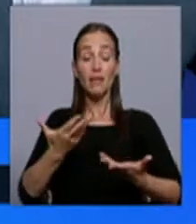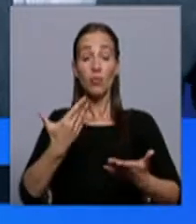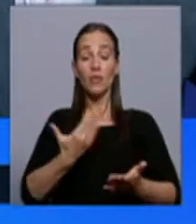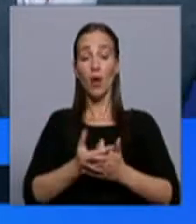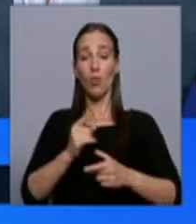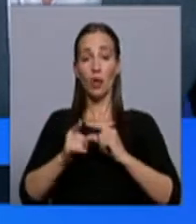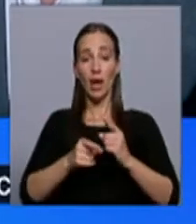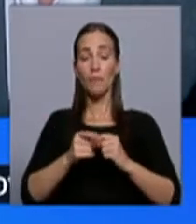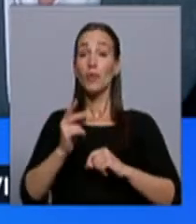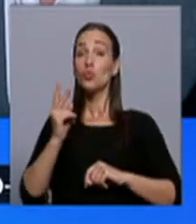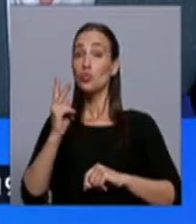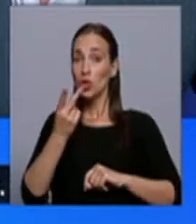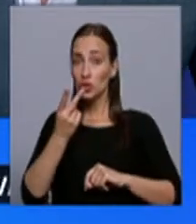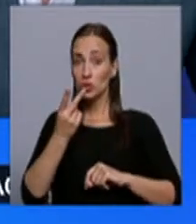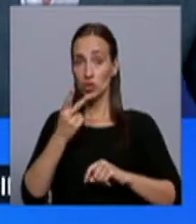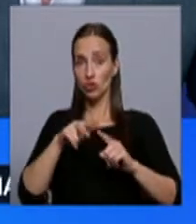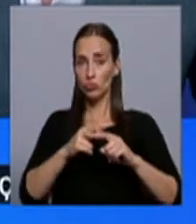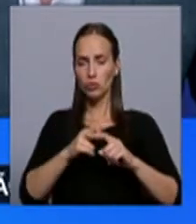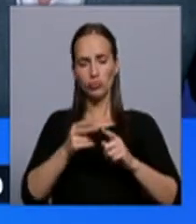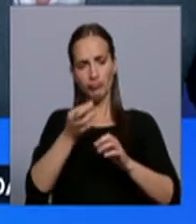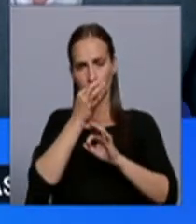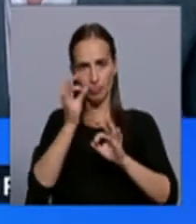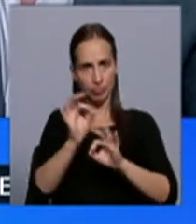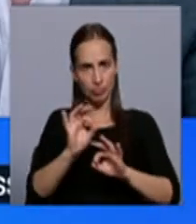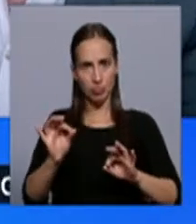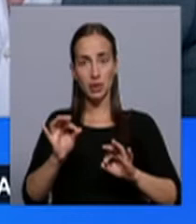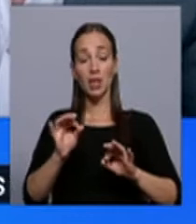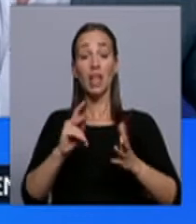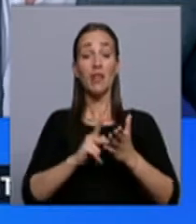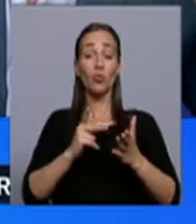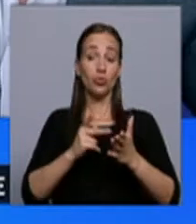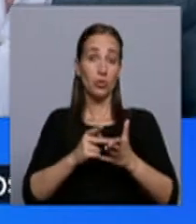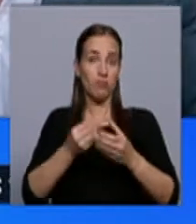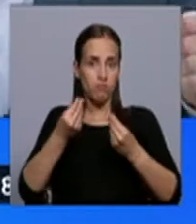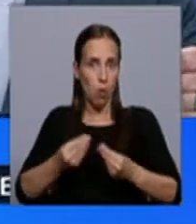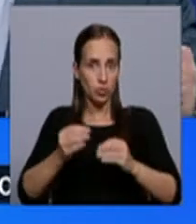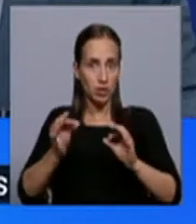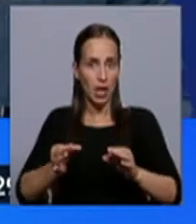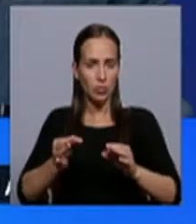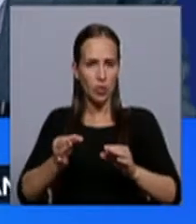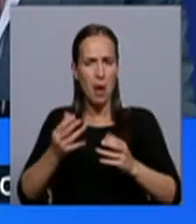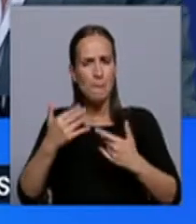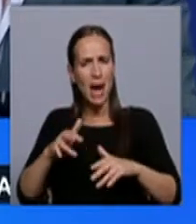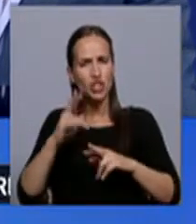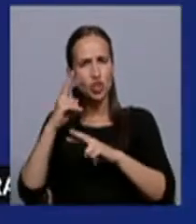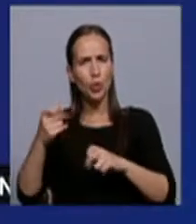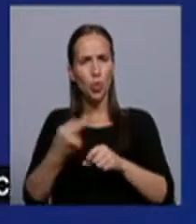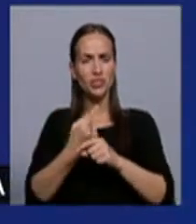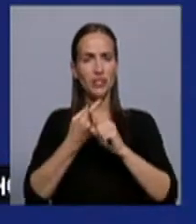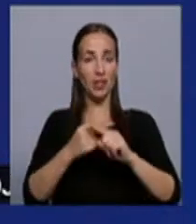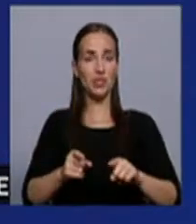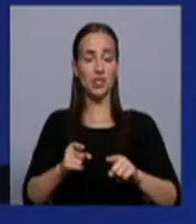nenhum metano na atmosfera de Marte. E então o que é que nós temos aqui, Cristiana? Temos dois instrumentos notáveis,